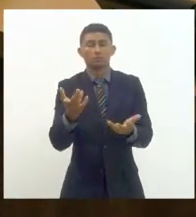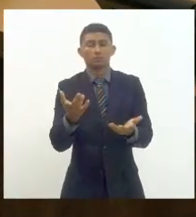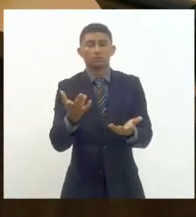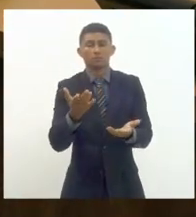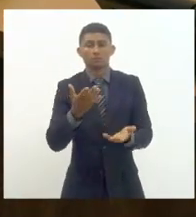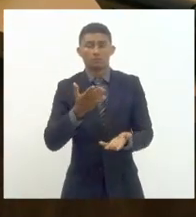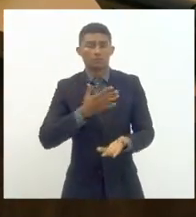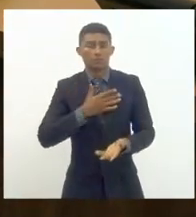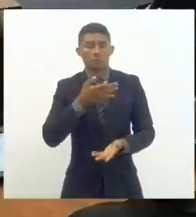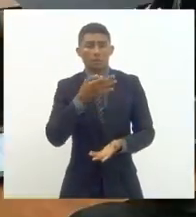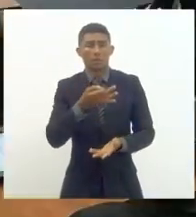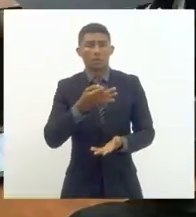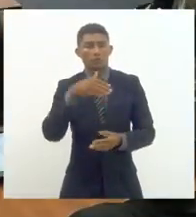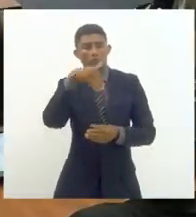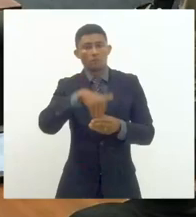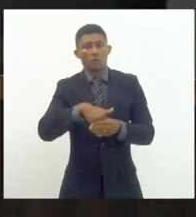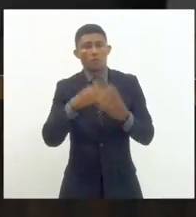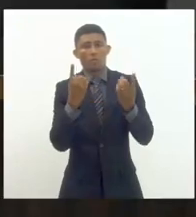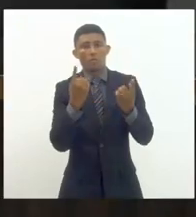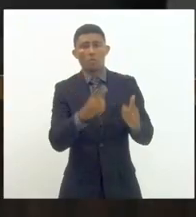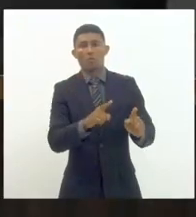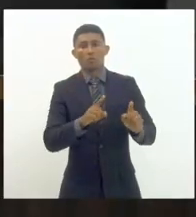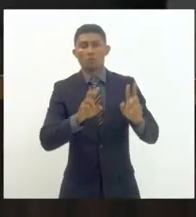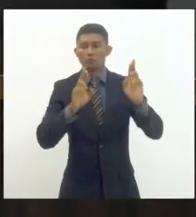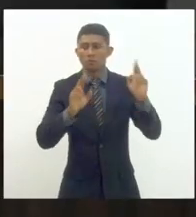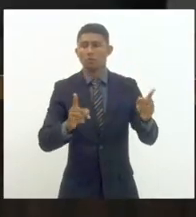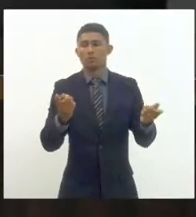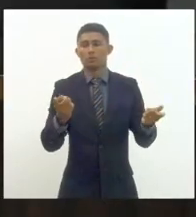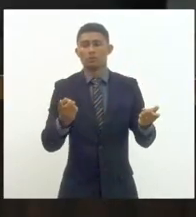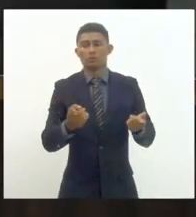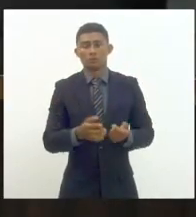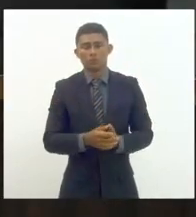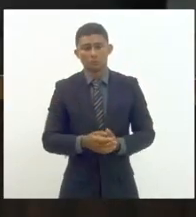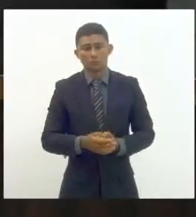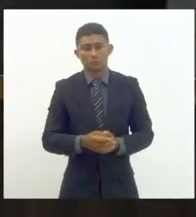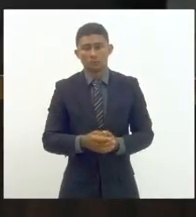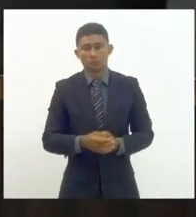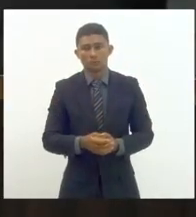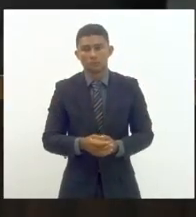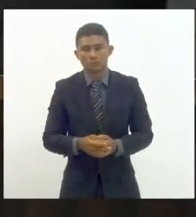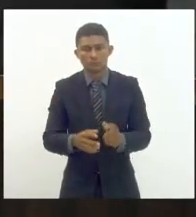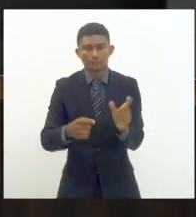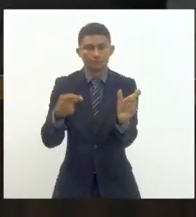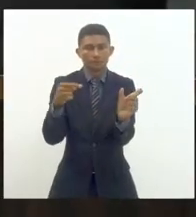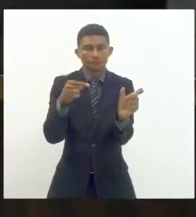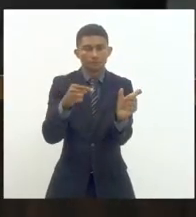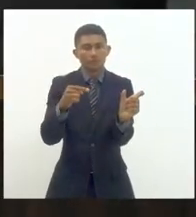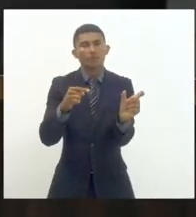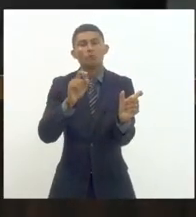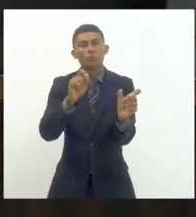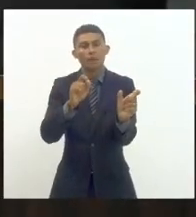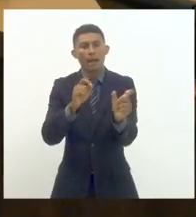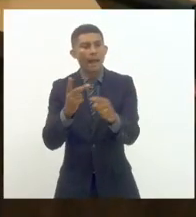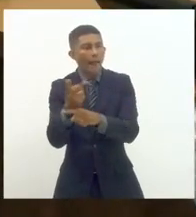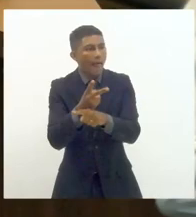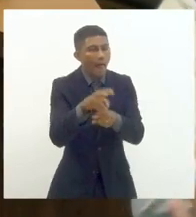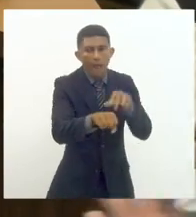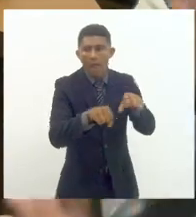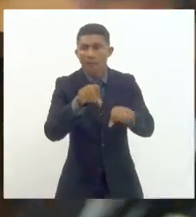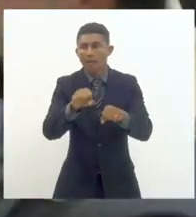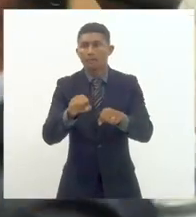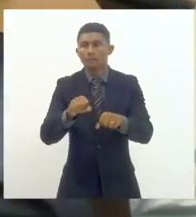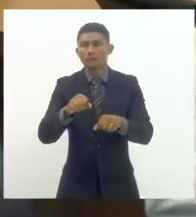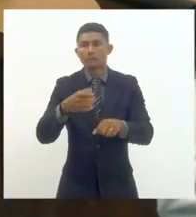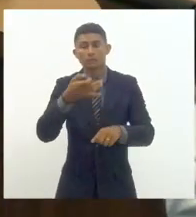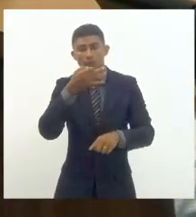minha divergência. Voto divergente. Então, voto divergente é no sentido de tirar a palavra caçador. Eu tenho o parecer pronto.